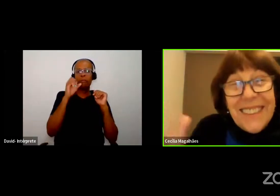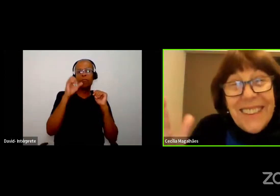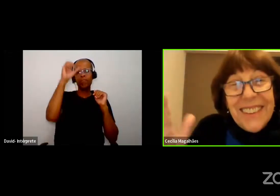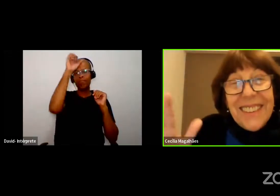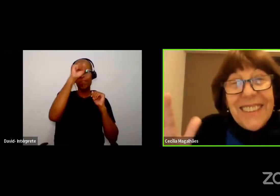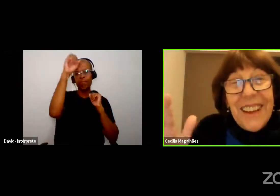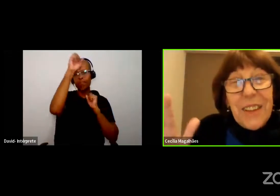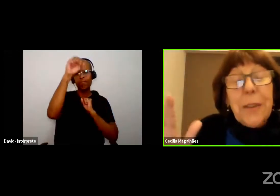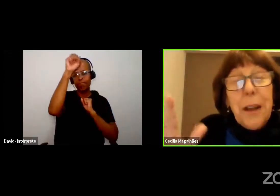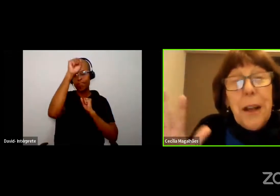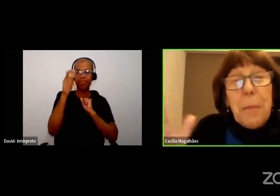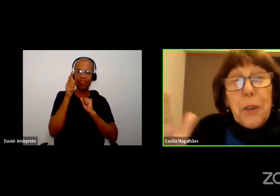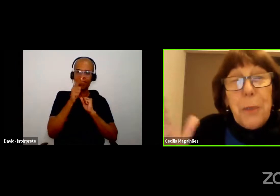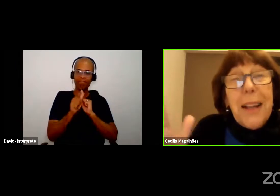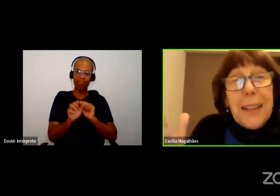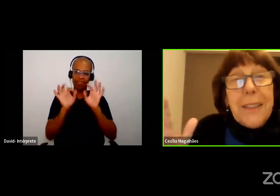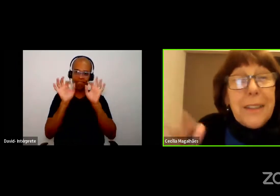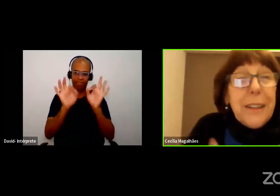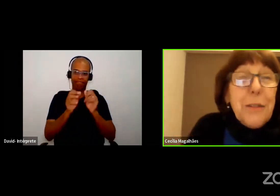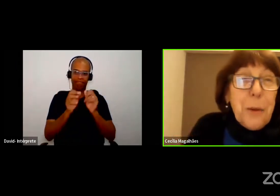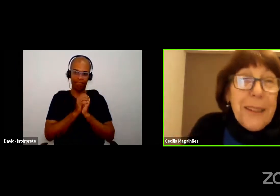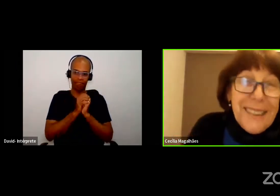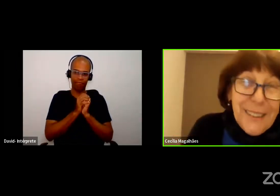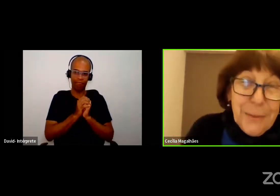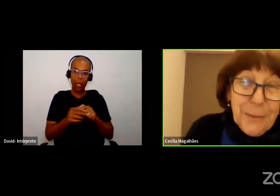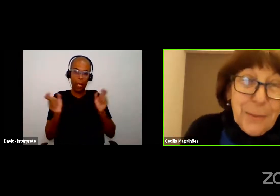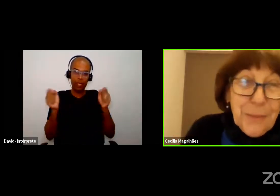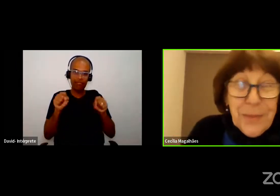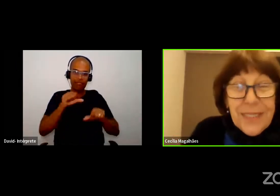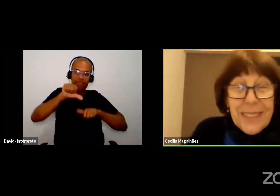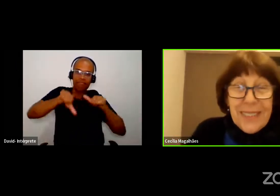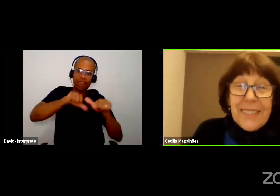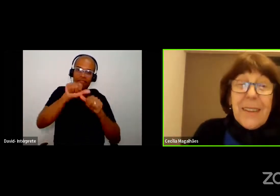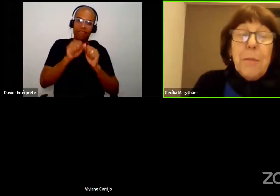aprendizagens, certo? E possibilidades de transformação.